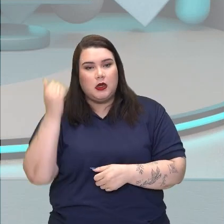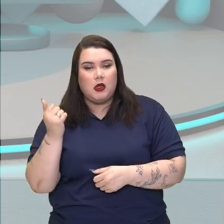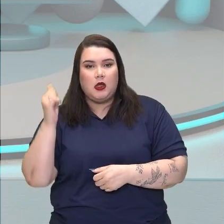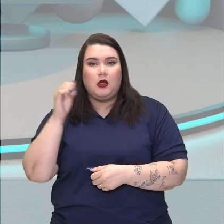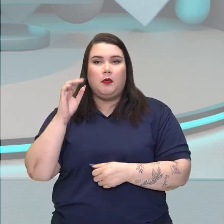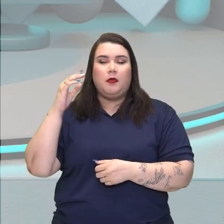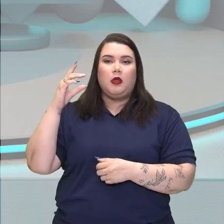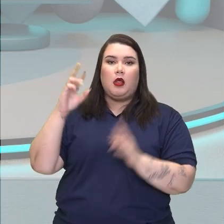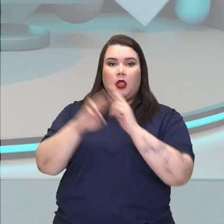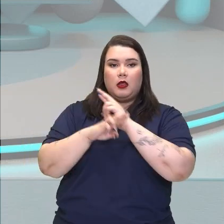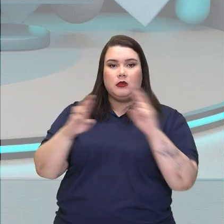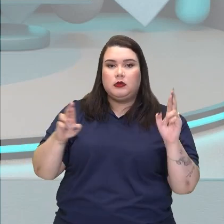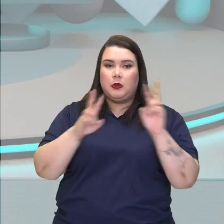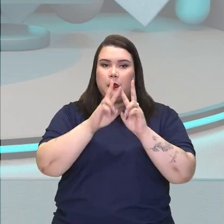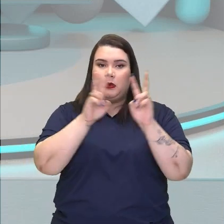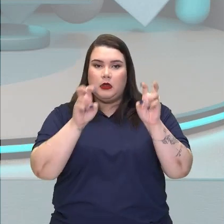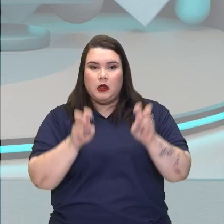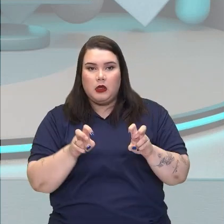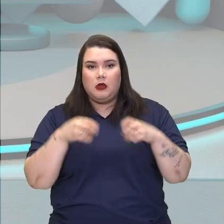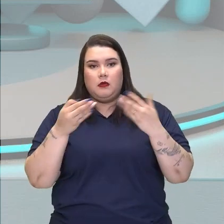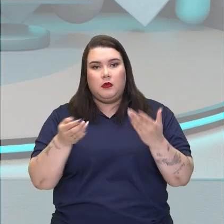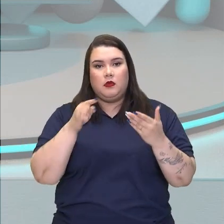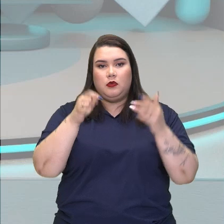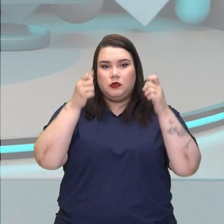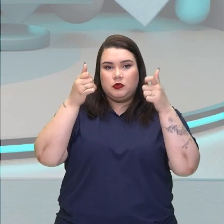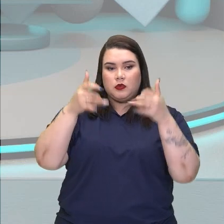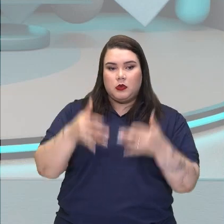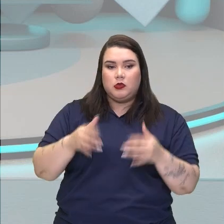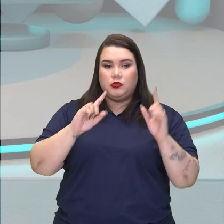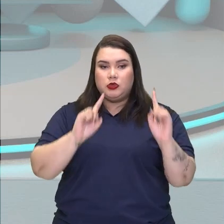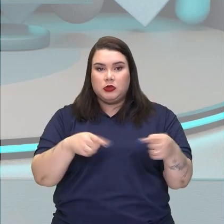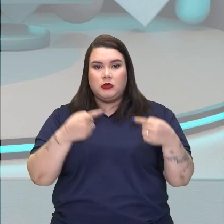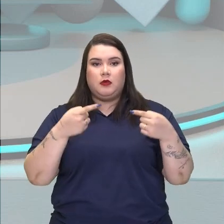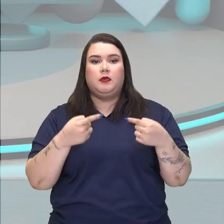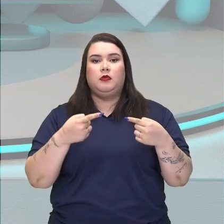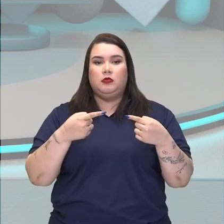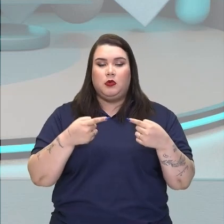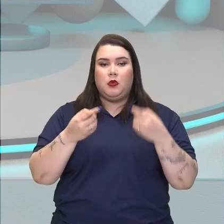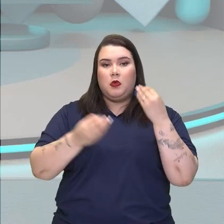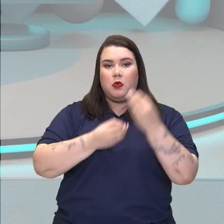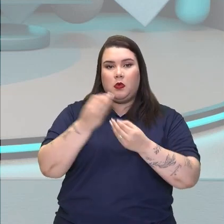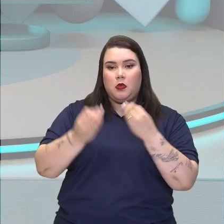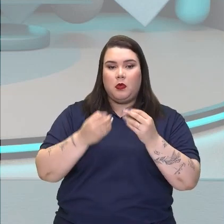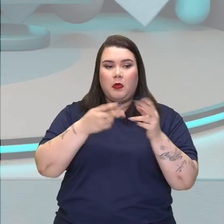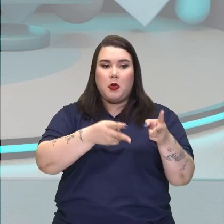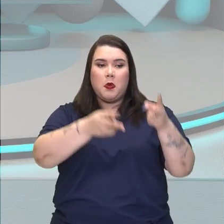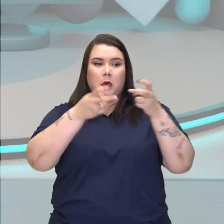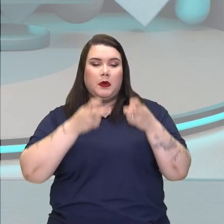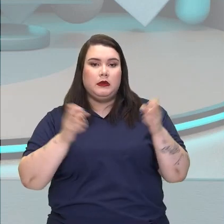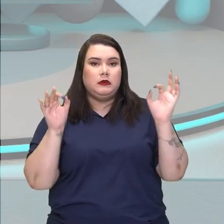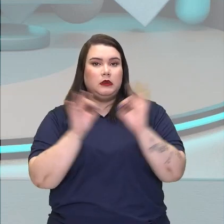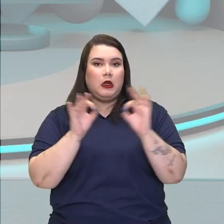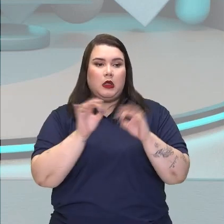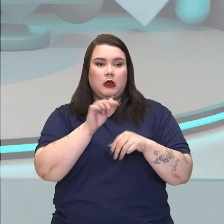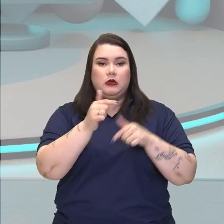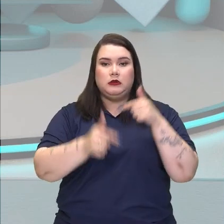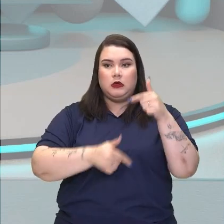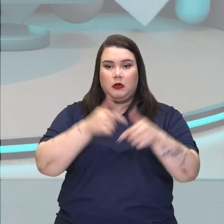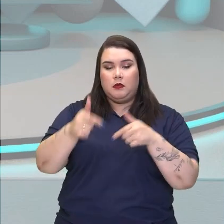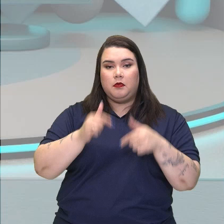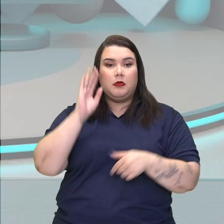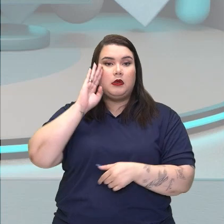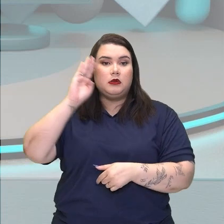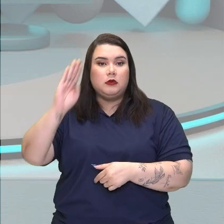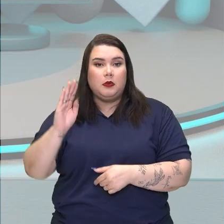a respeito do tema. E aí sim você vai falar sobre os desafios da invisibilidade desse trabalho, sobretudo no que